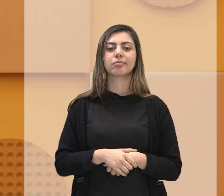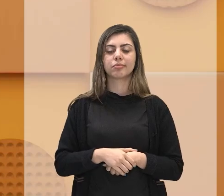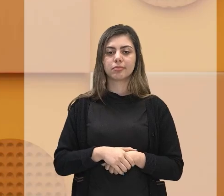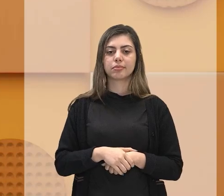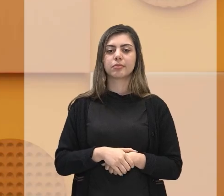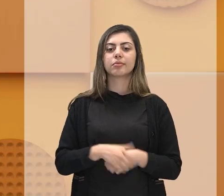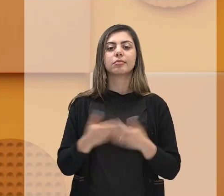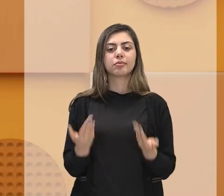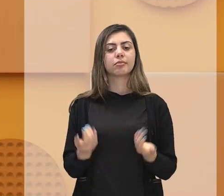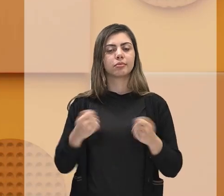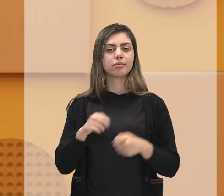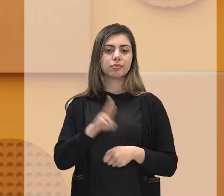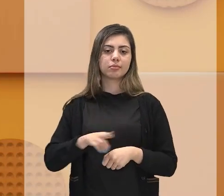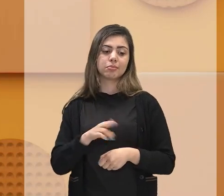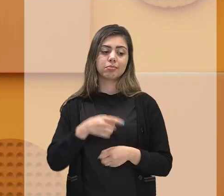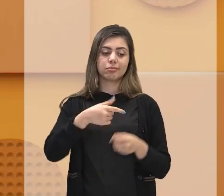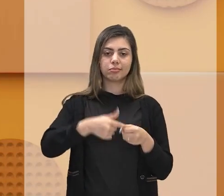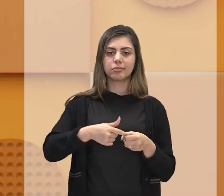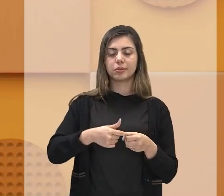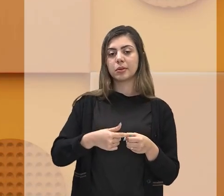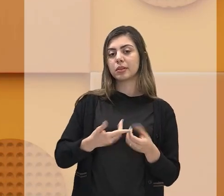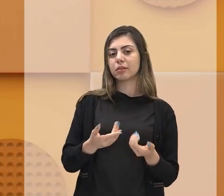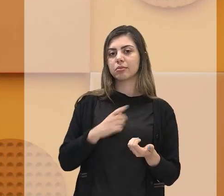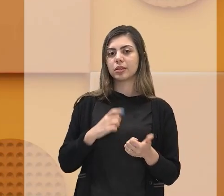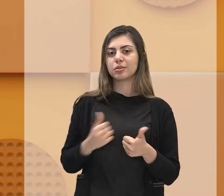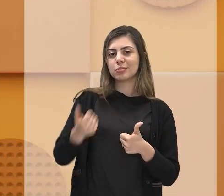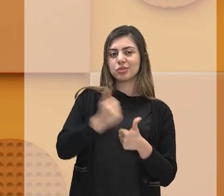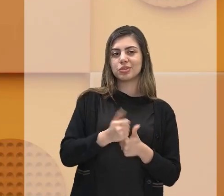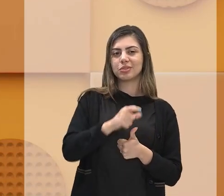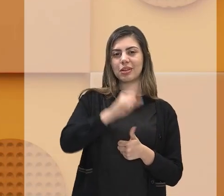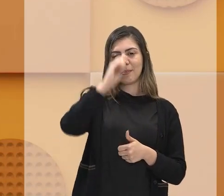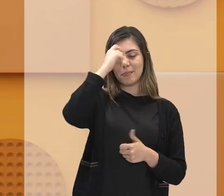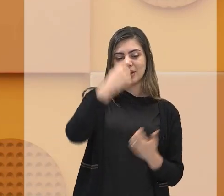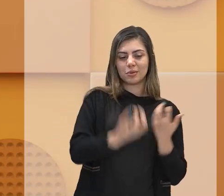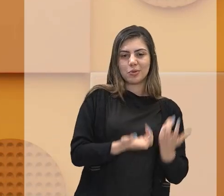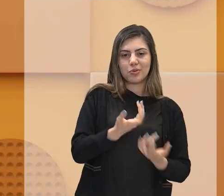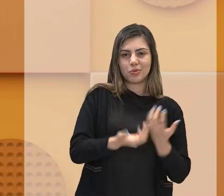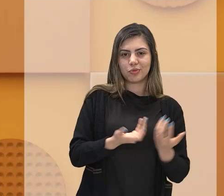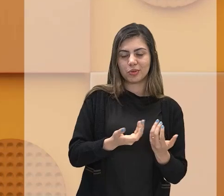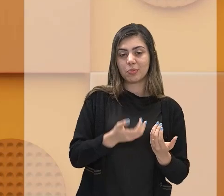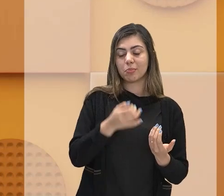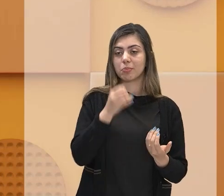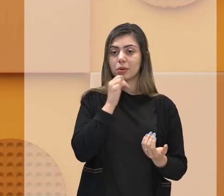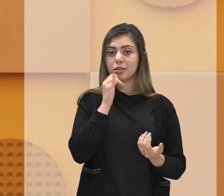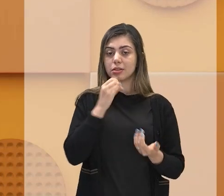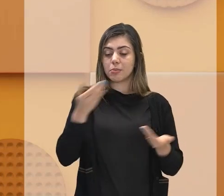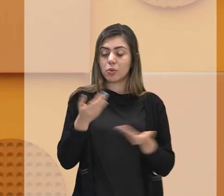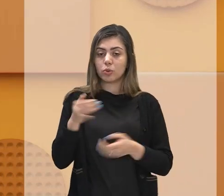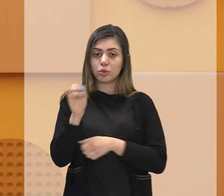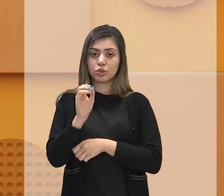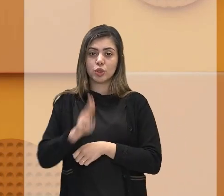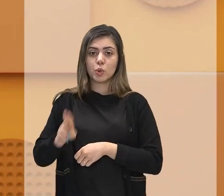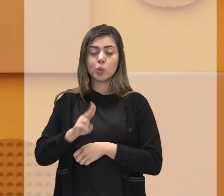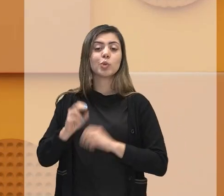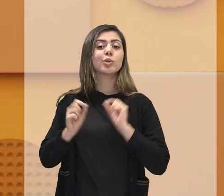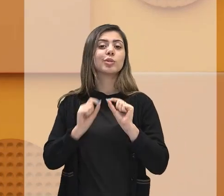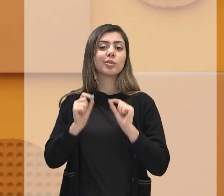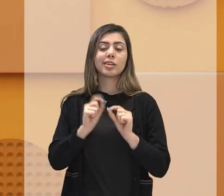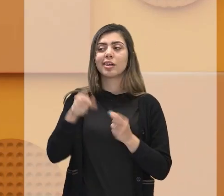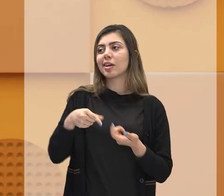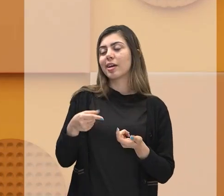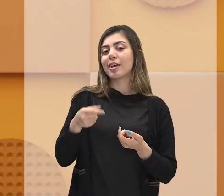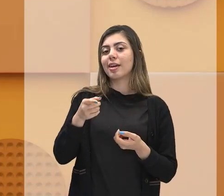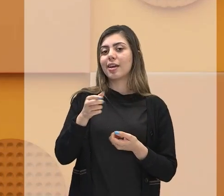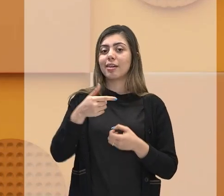né, nessa questão da locomoção substituindo o vapor. Carros, aviões, por exemplo, hoje, né, ônibus e outras formas